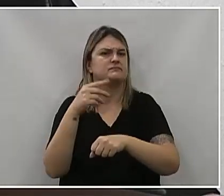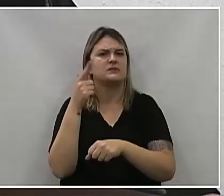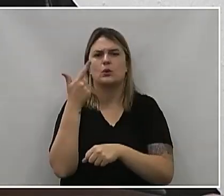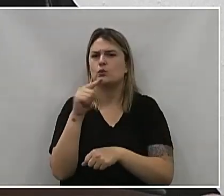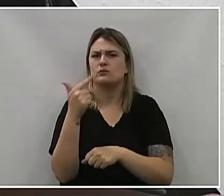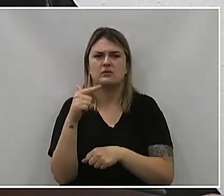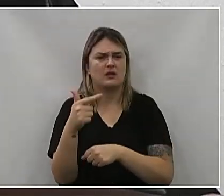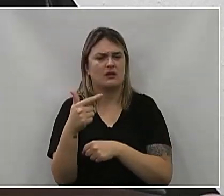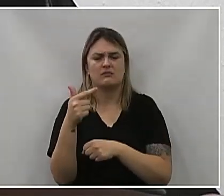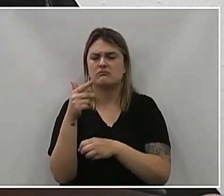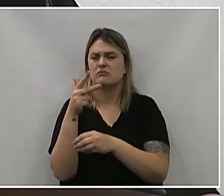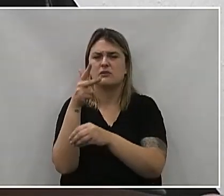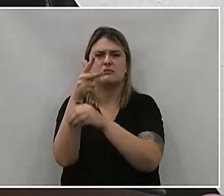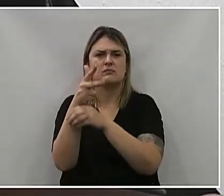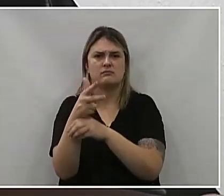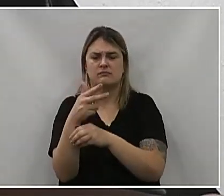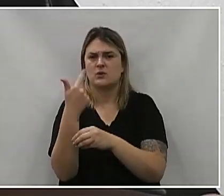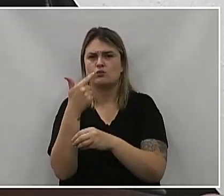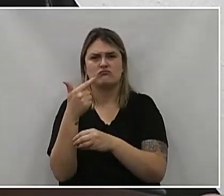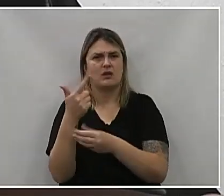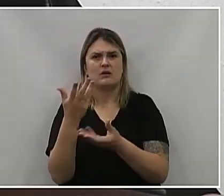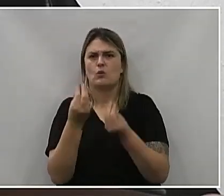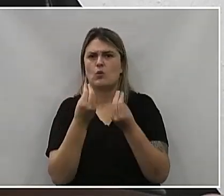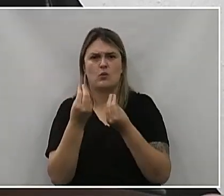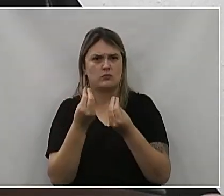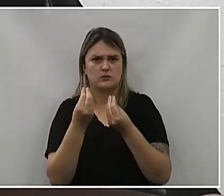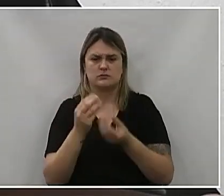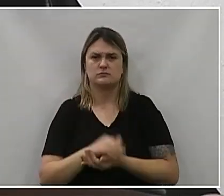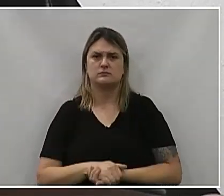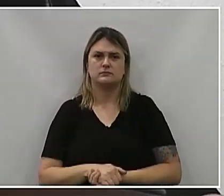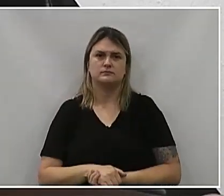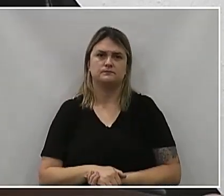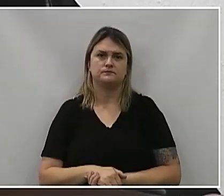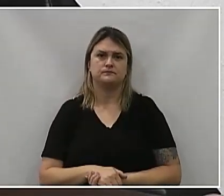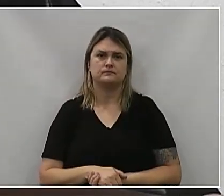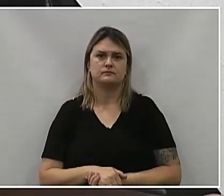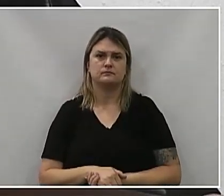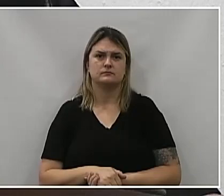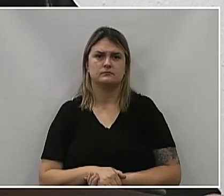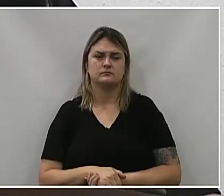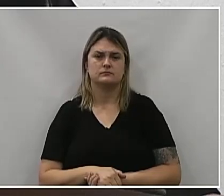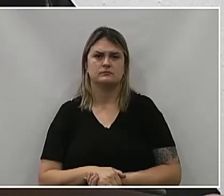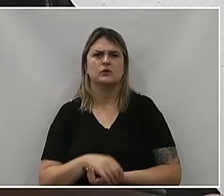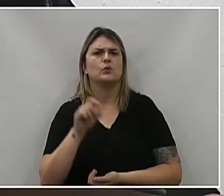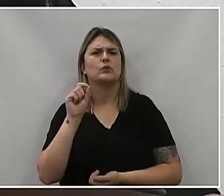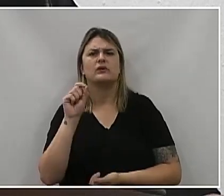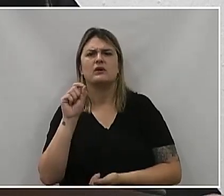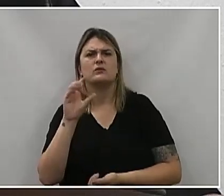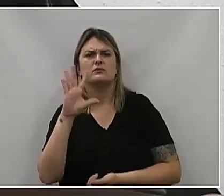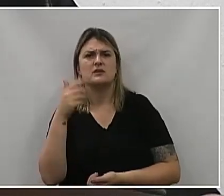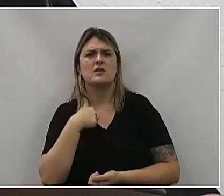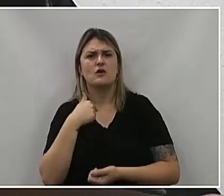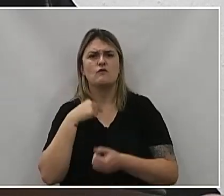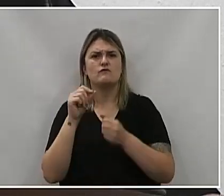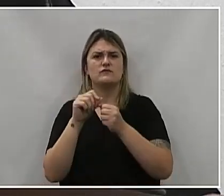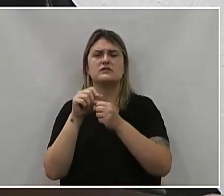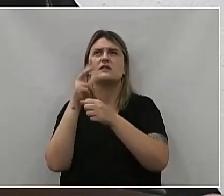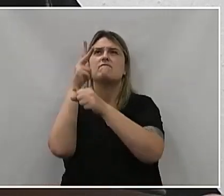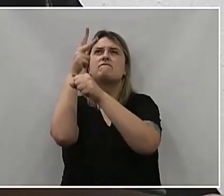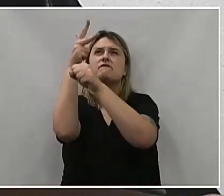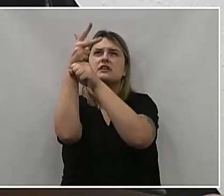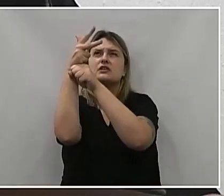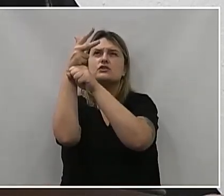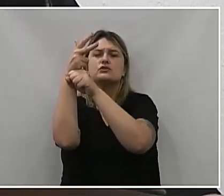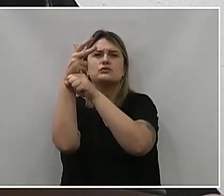tem um radar, um semáforo que tenha um temporizador. O que está acontecendo? Eu filmei, fui em